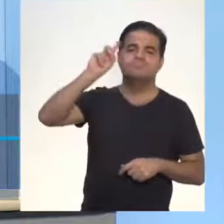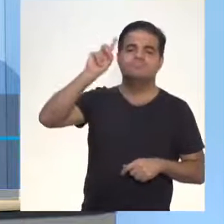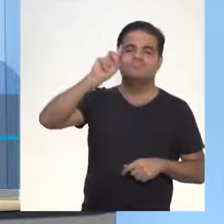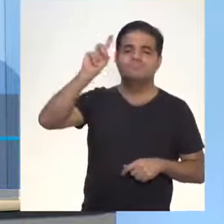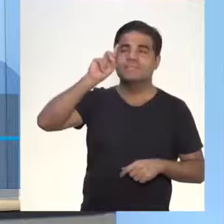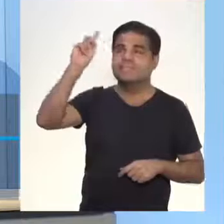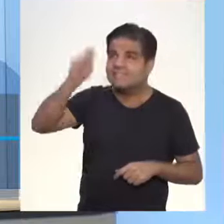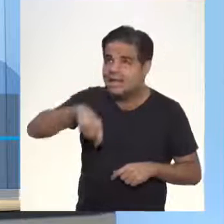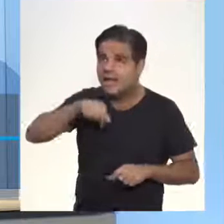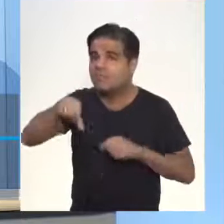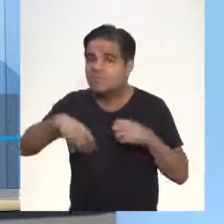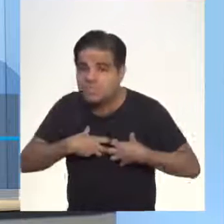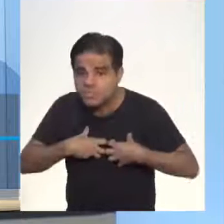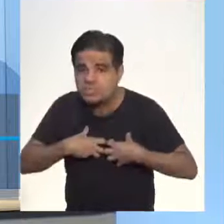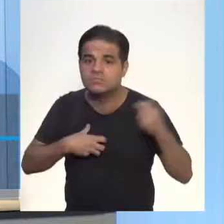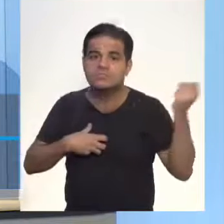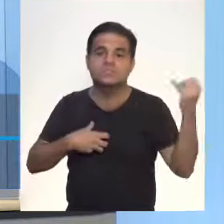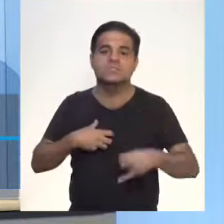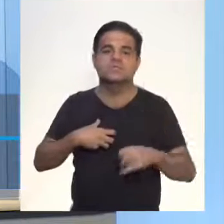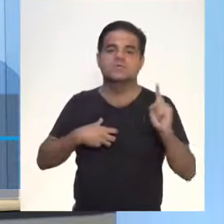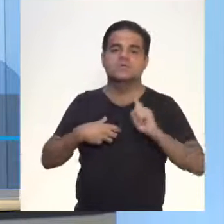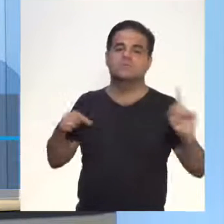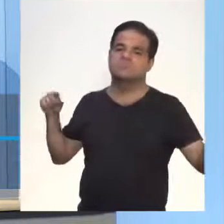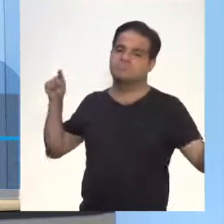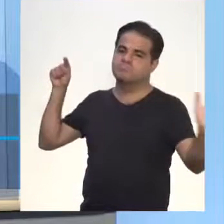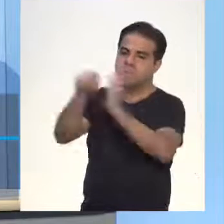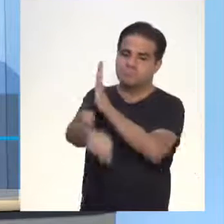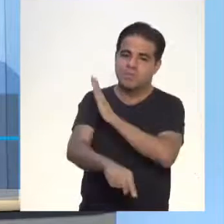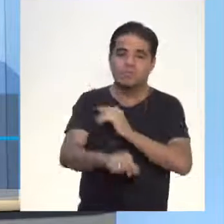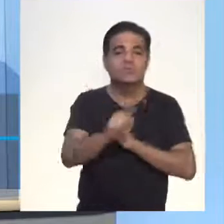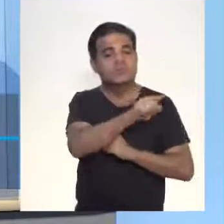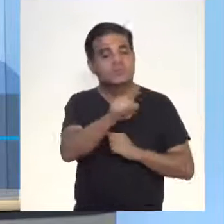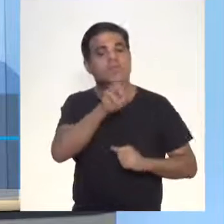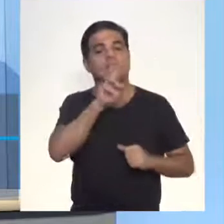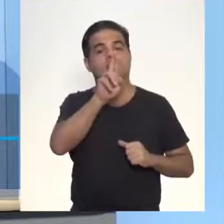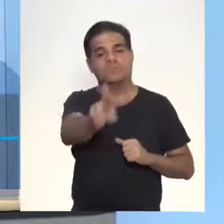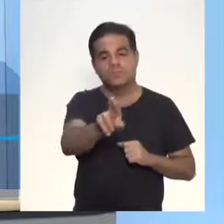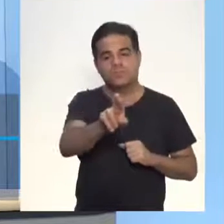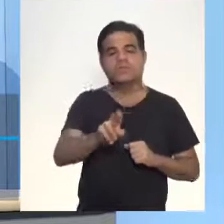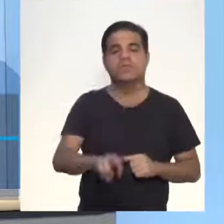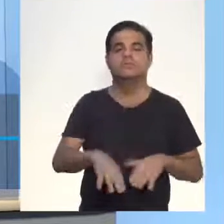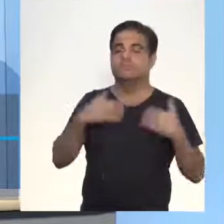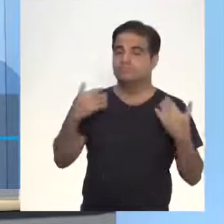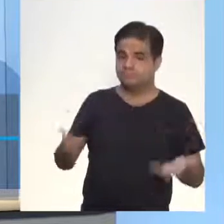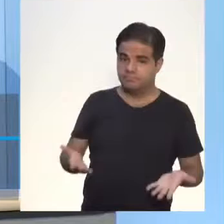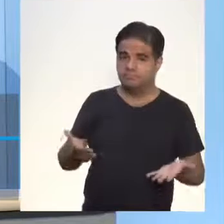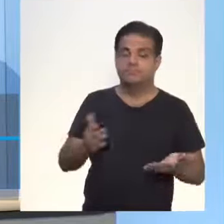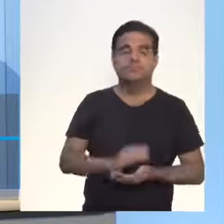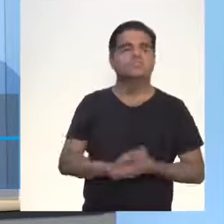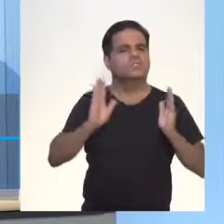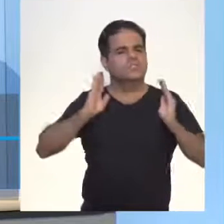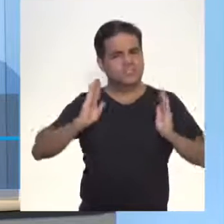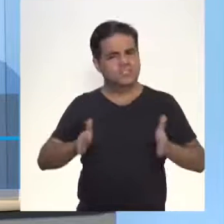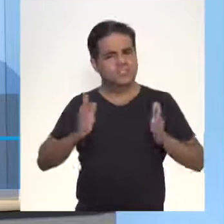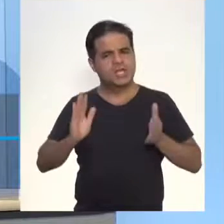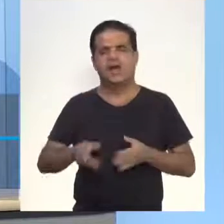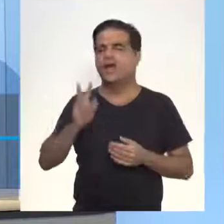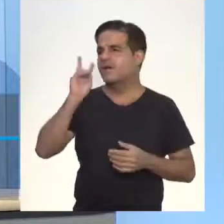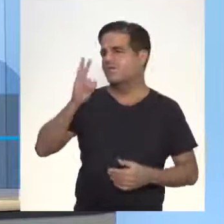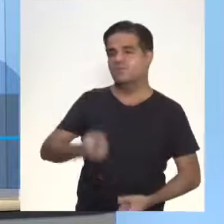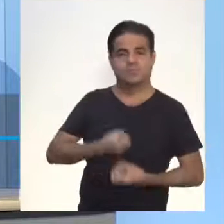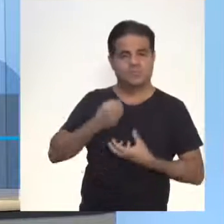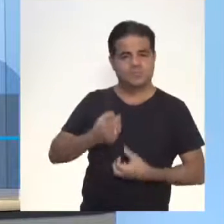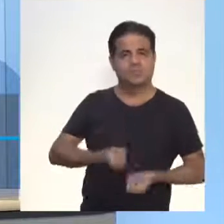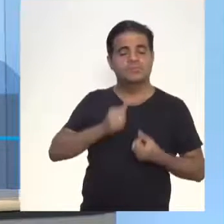muda ou não o sentido. Então, uma pergunta para vocês responderem aí. De acordo, então, que nós já vimos aí o poema O